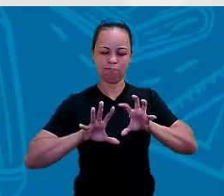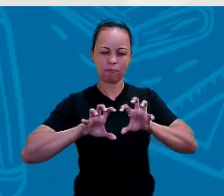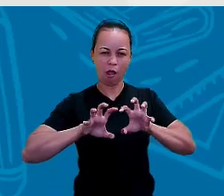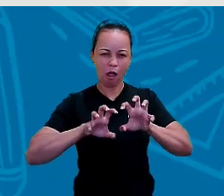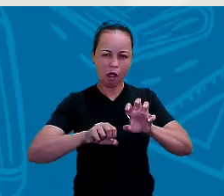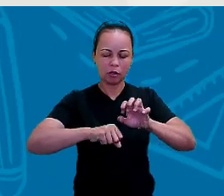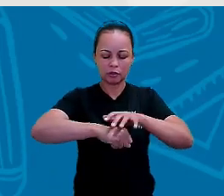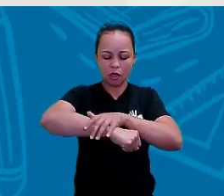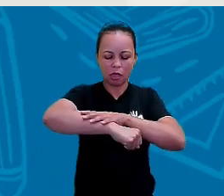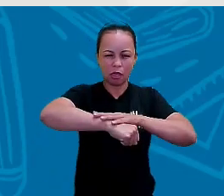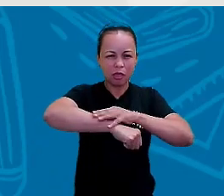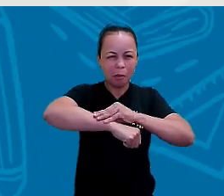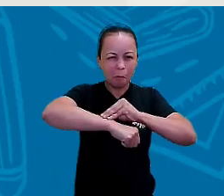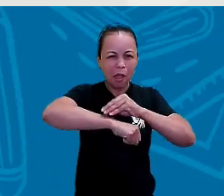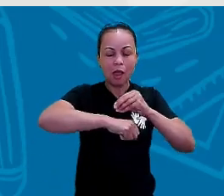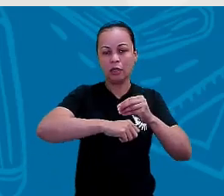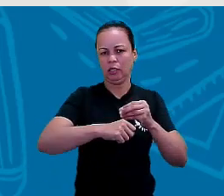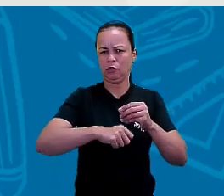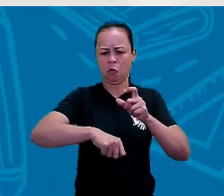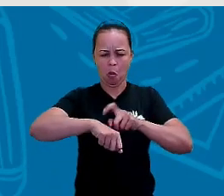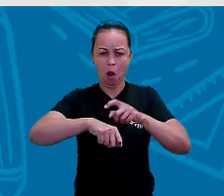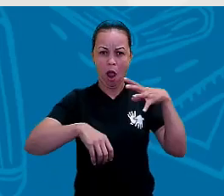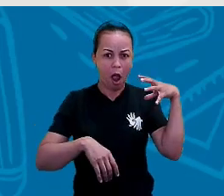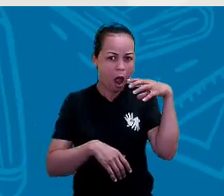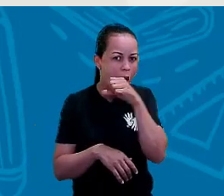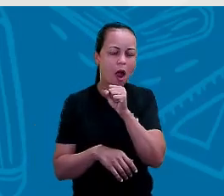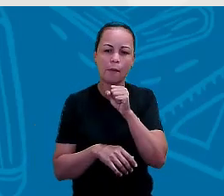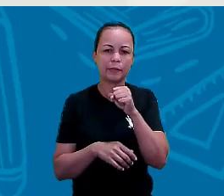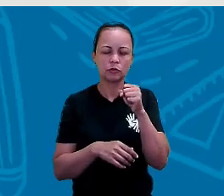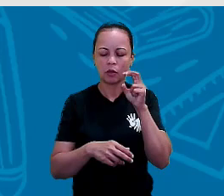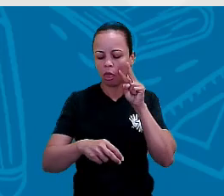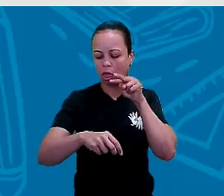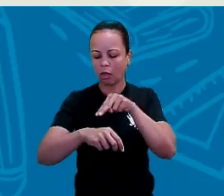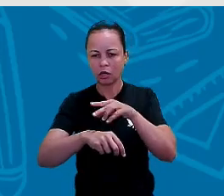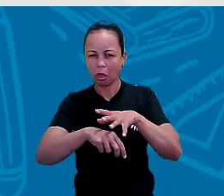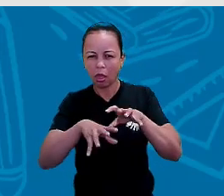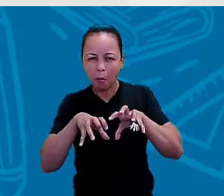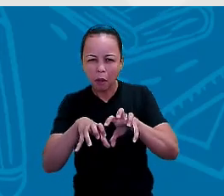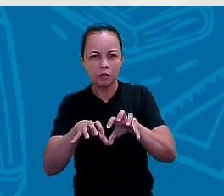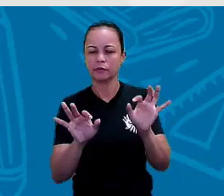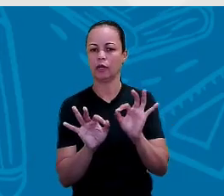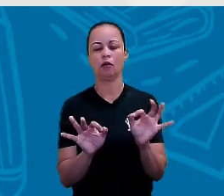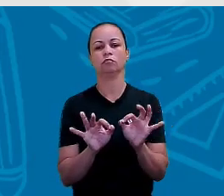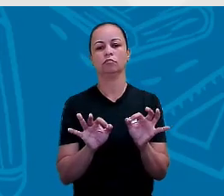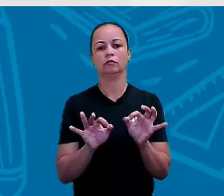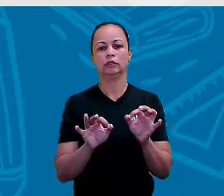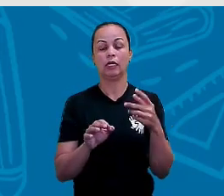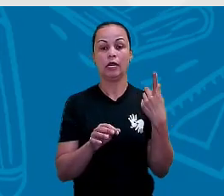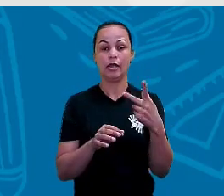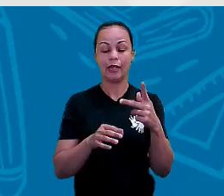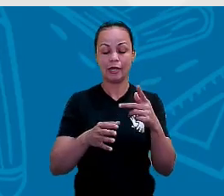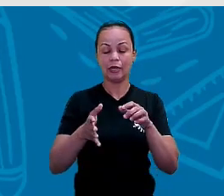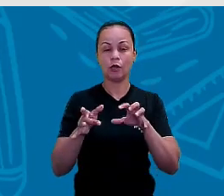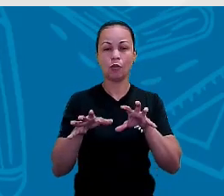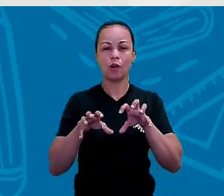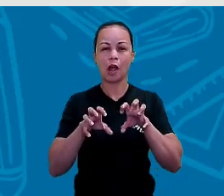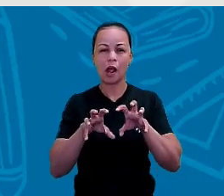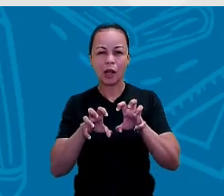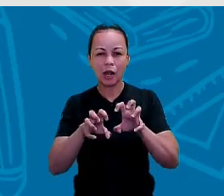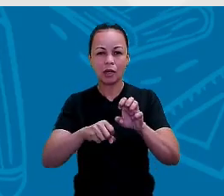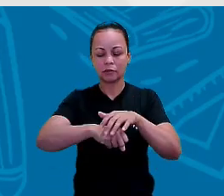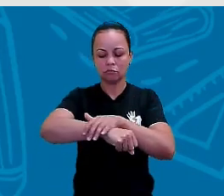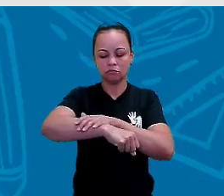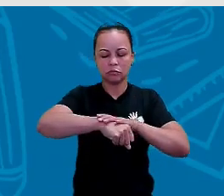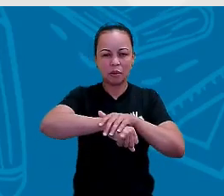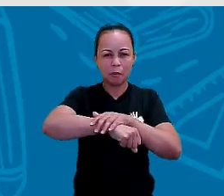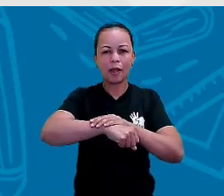pele, ele não vai surgir de uma hora para outra, tá certo? O câncer de pele é o efeito de